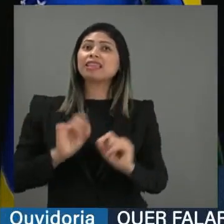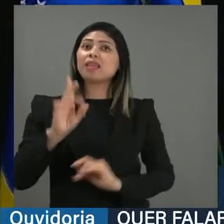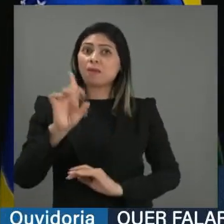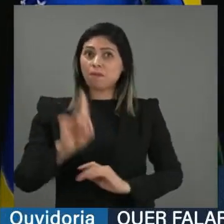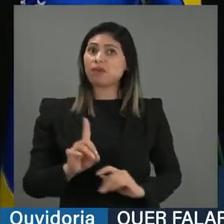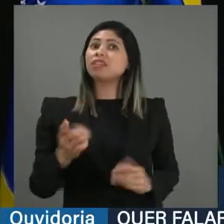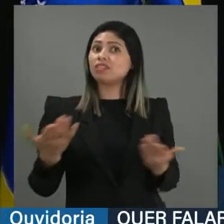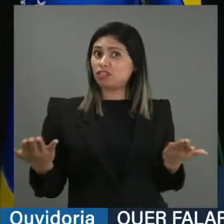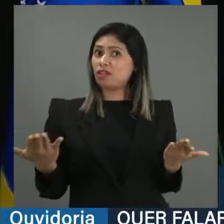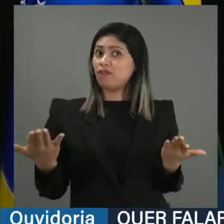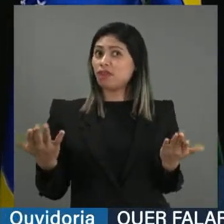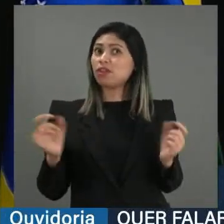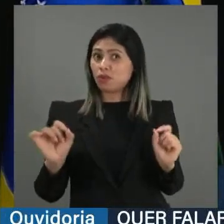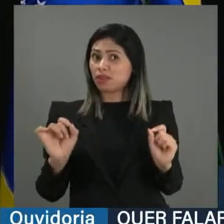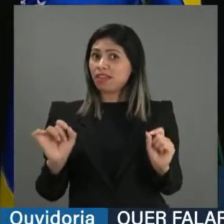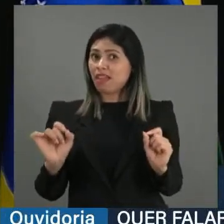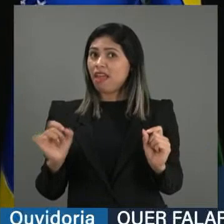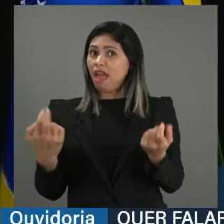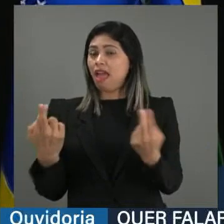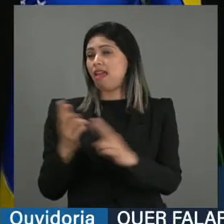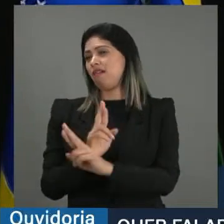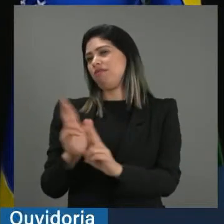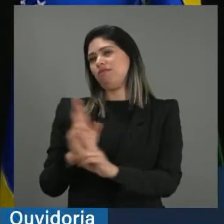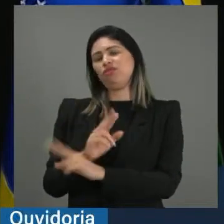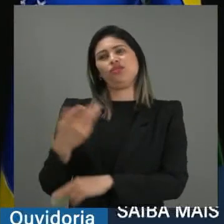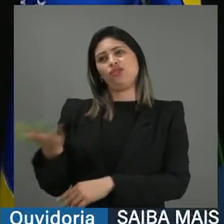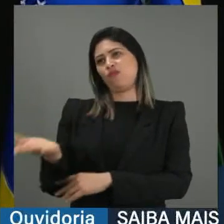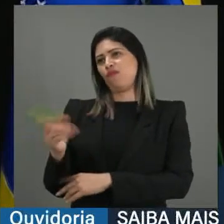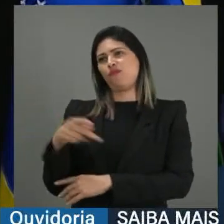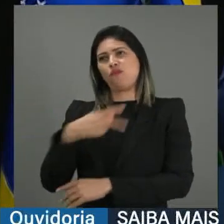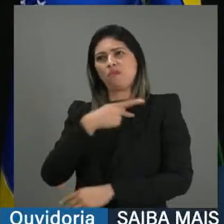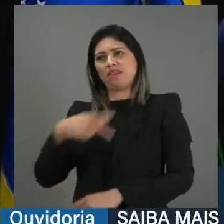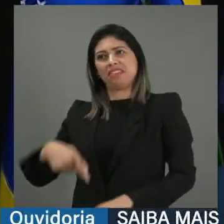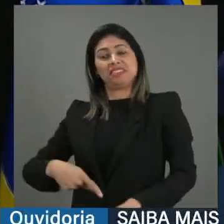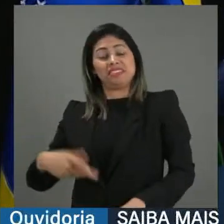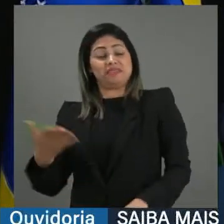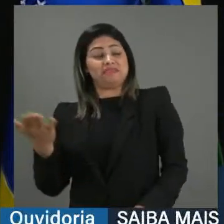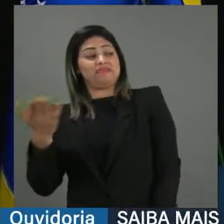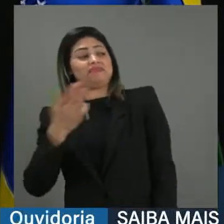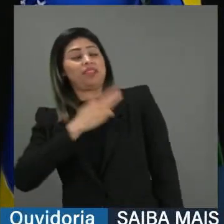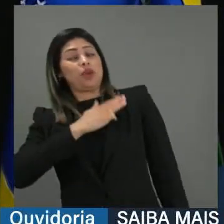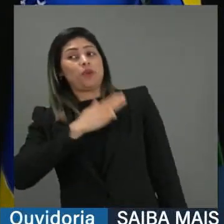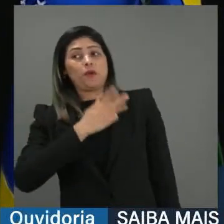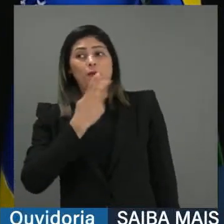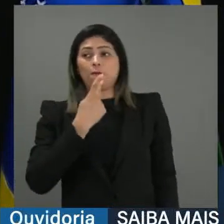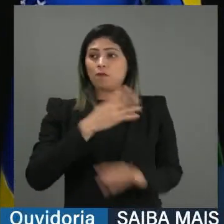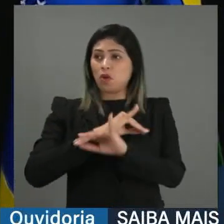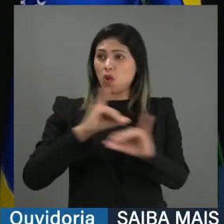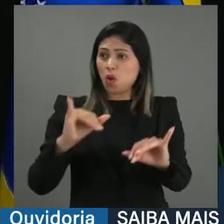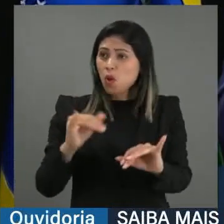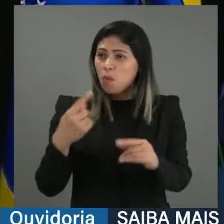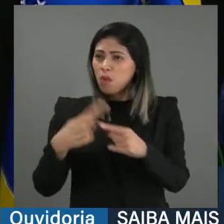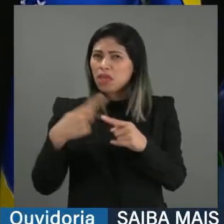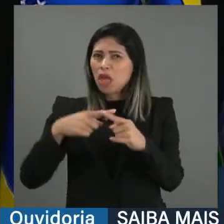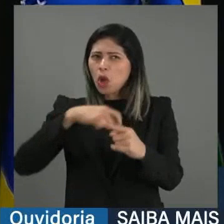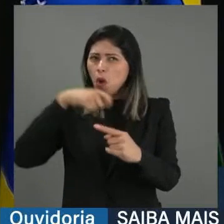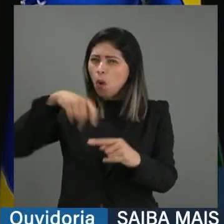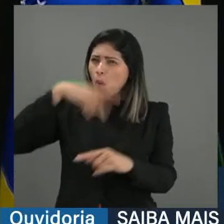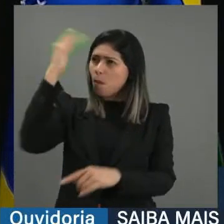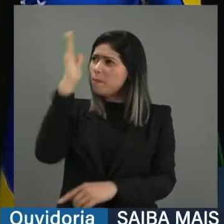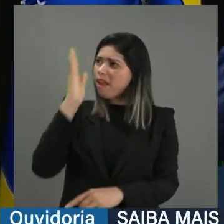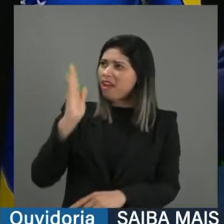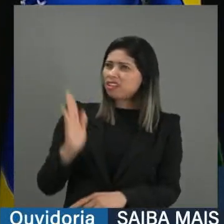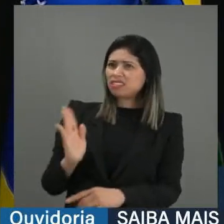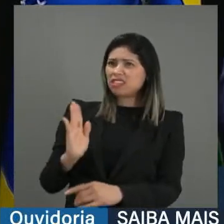democracia relativa, foi o próprio presidente Lula que falou. Estamos com o país de cabeça para baixo. Será que ninguém